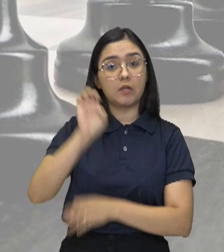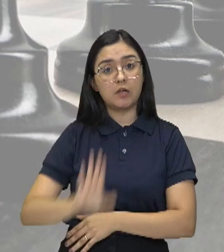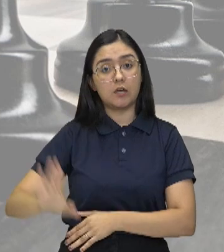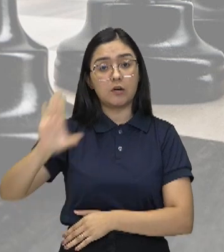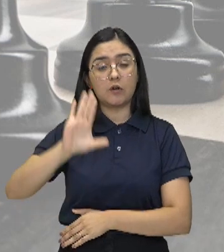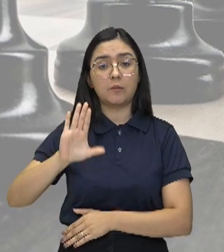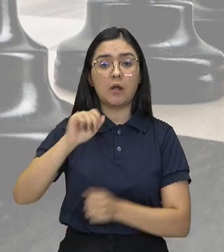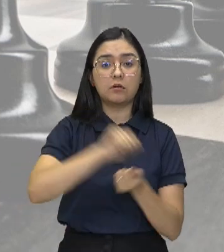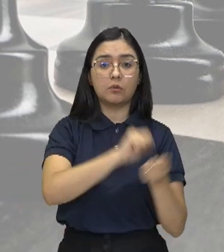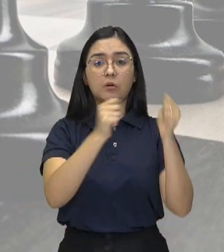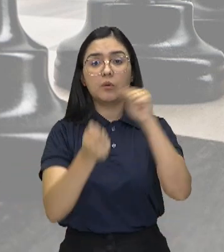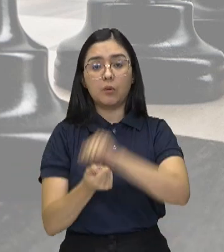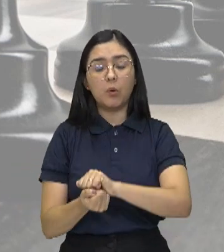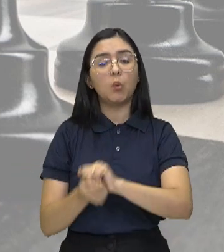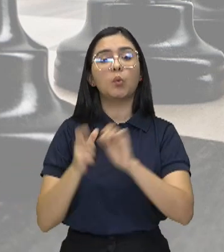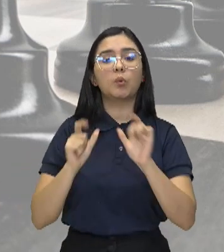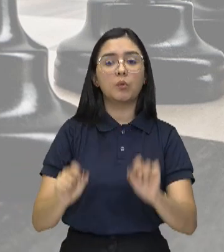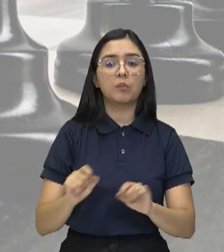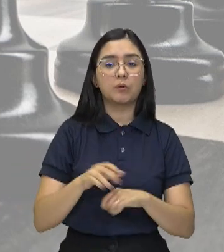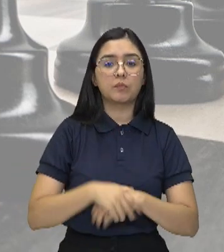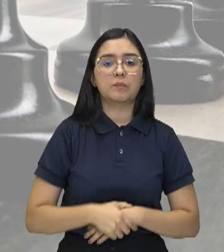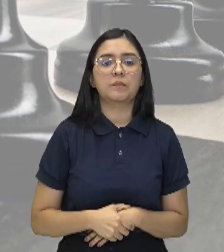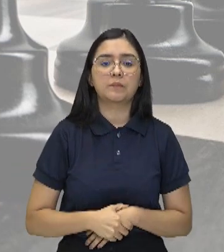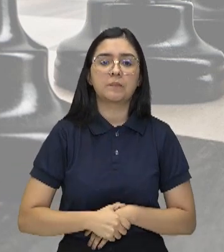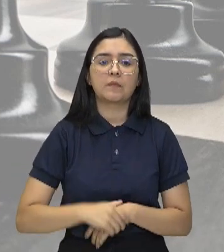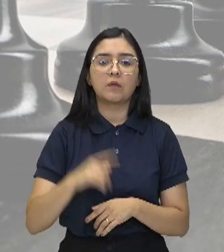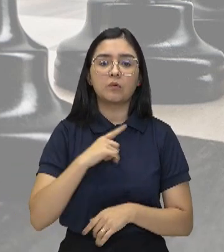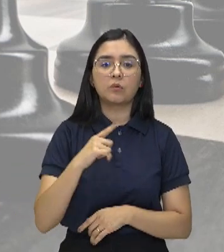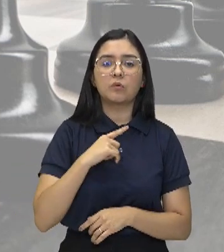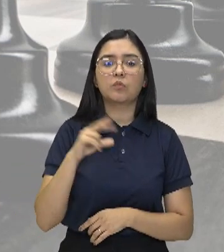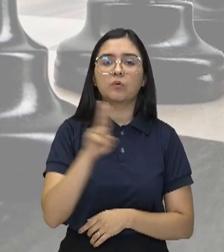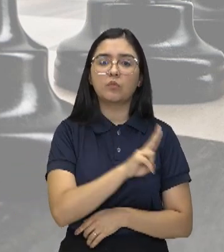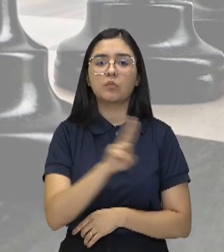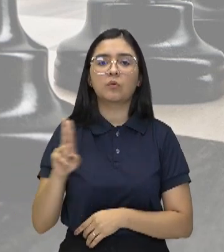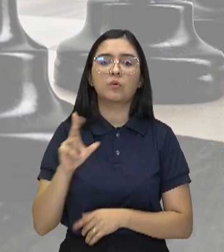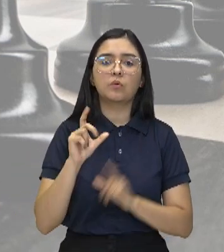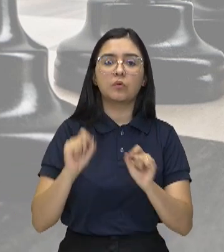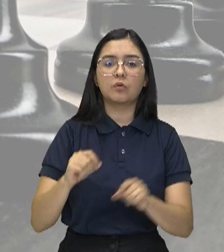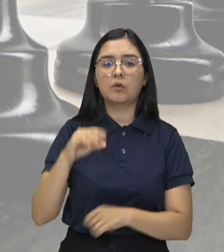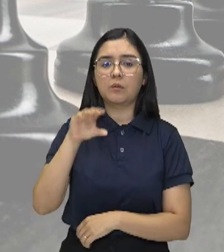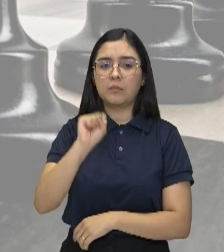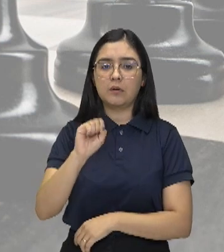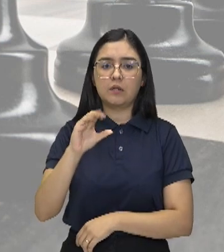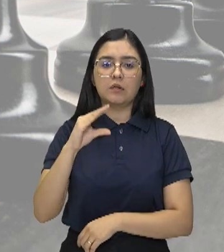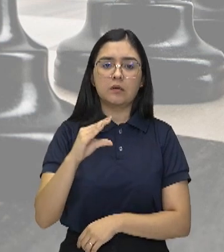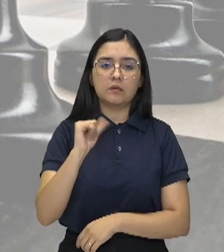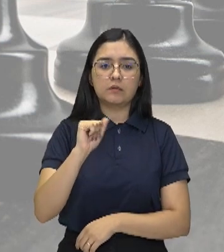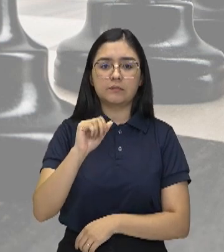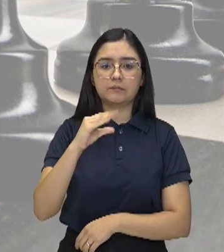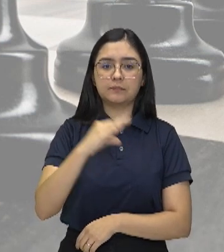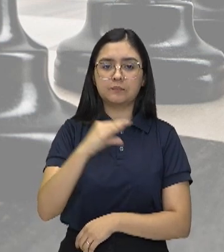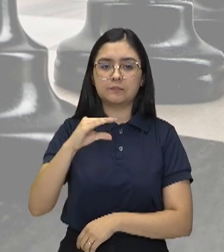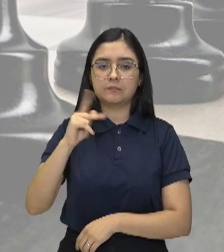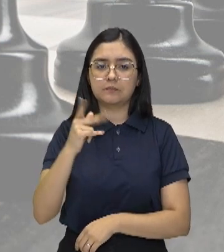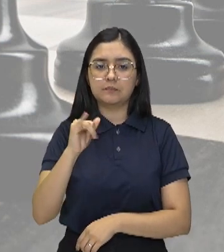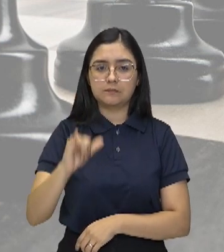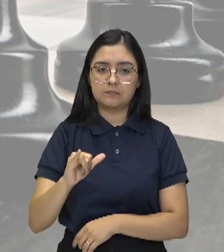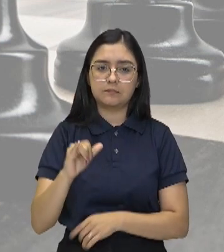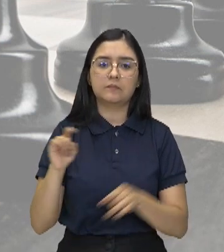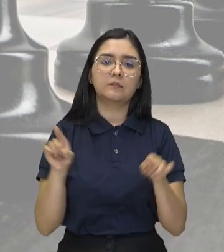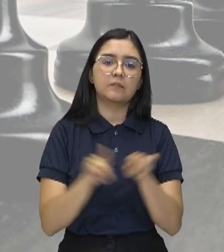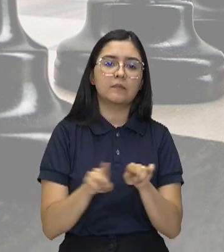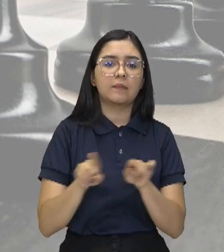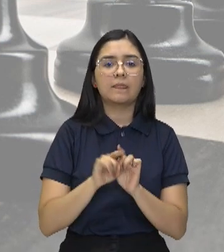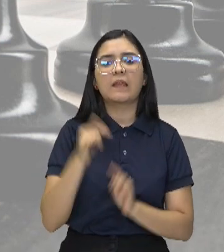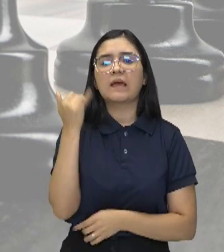foi chamado de scacchi, em italiano é échecs, em francês e